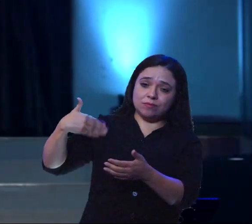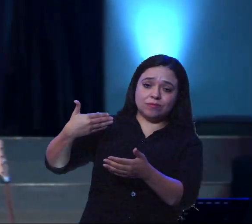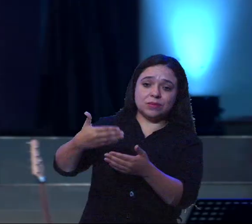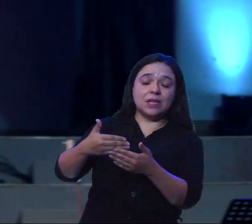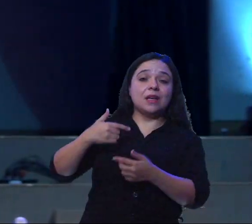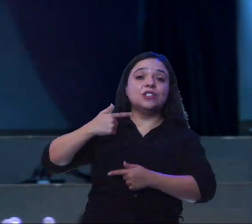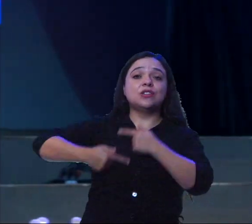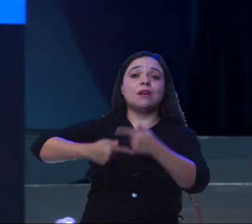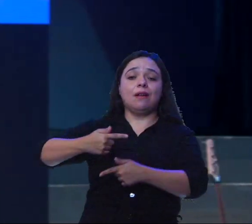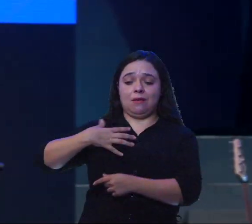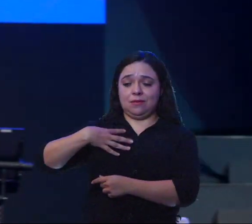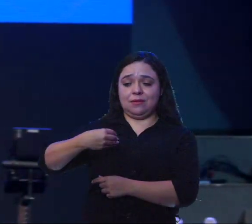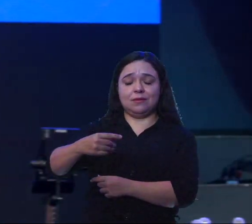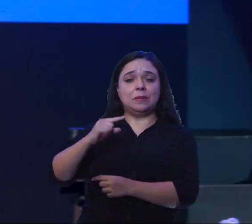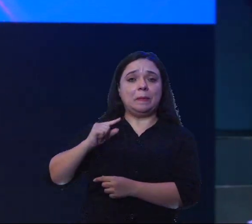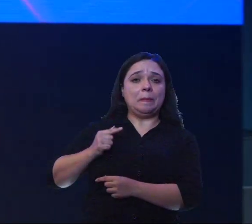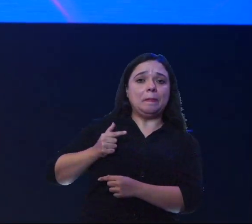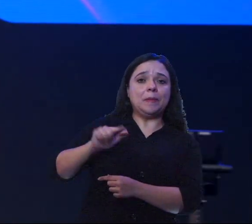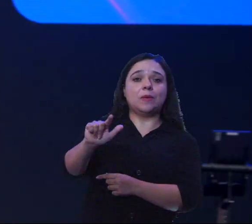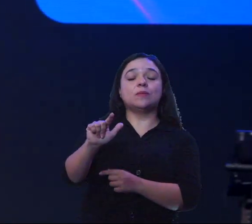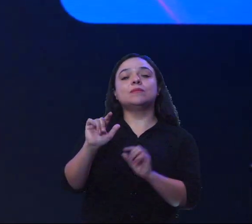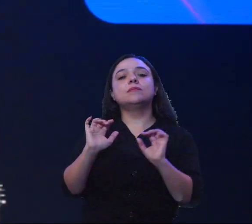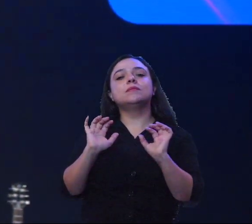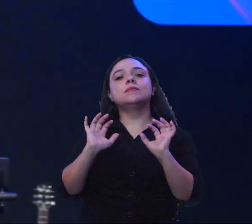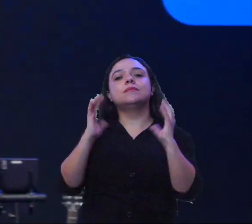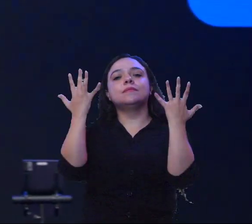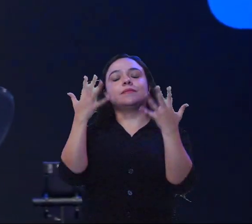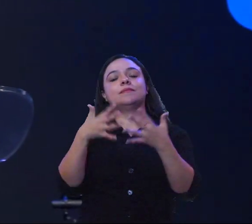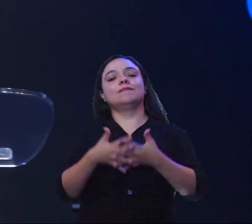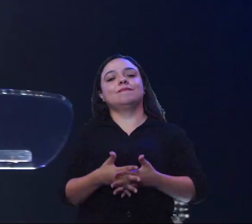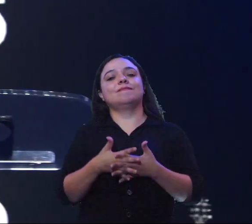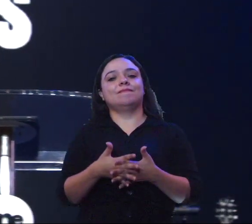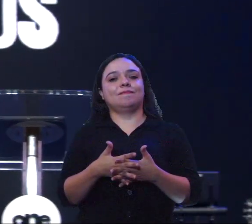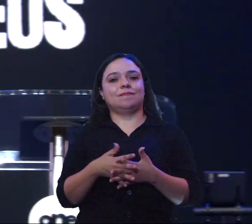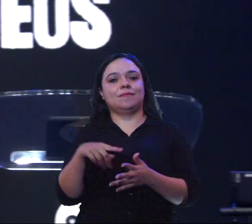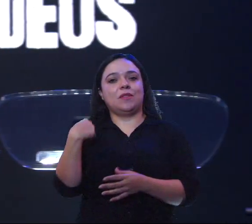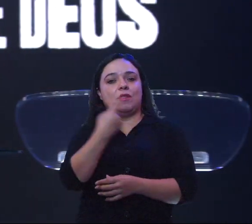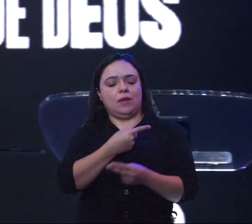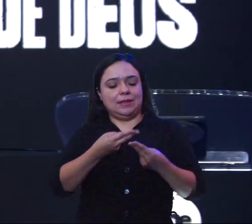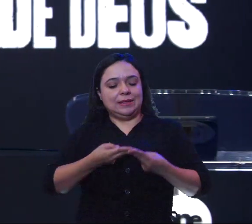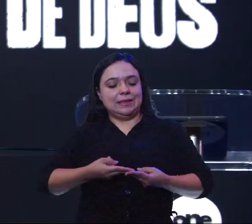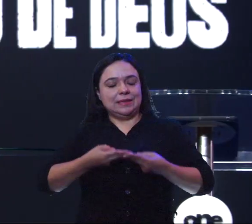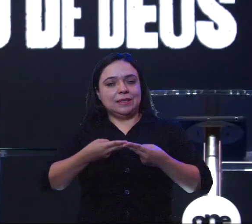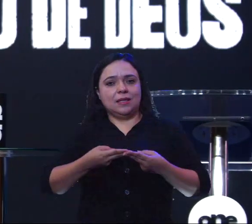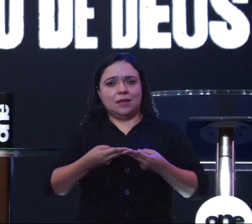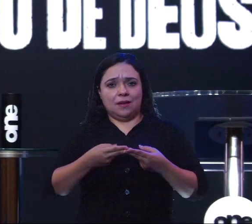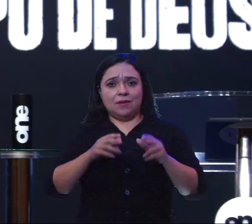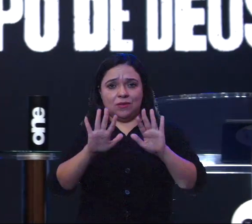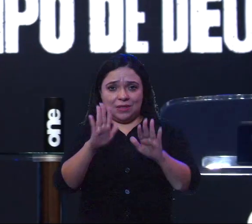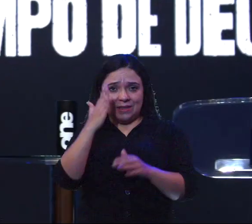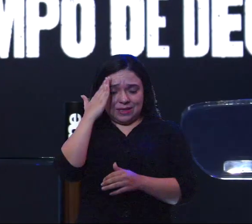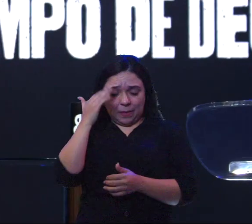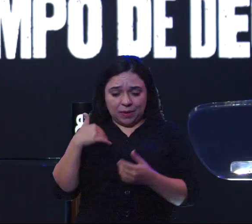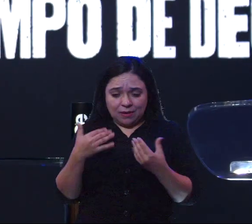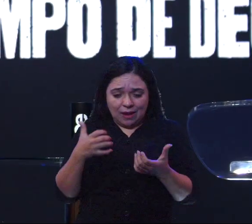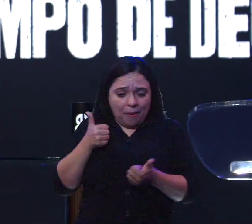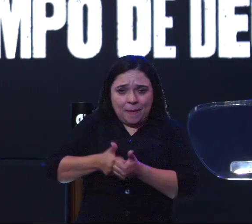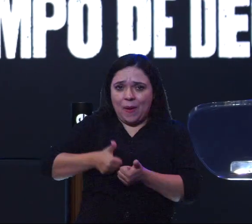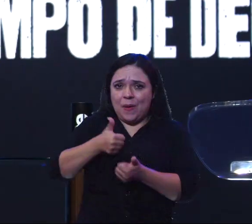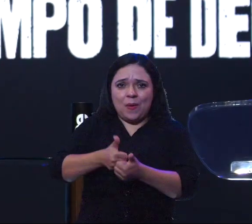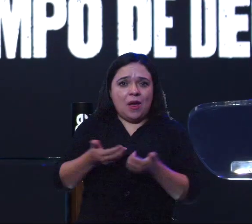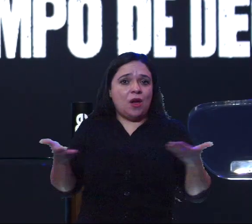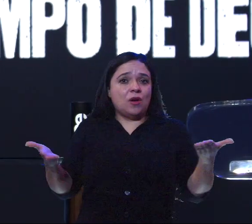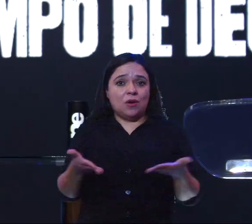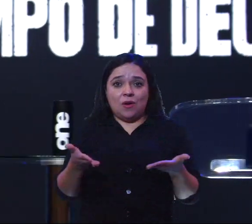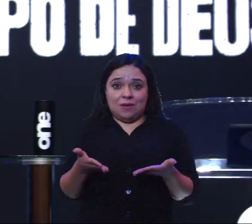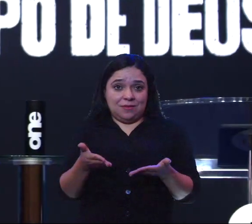geração, são extremamente complicadas de serem acontecidas. Porque para nós, que somos muito imediatistas, afinal, a